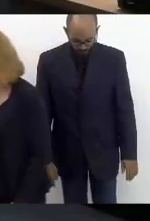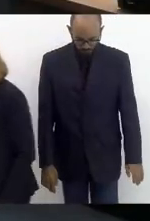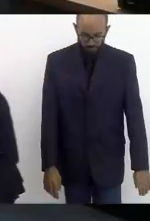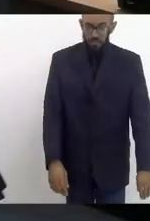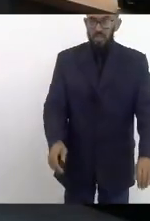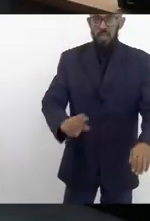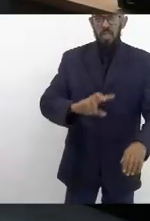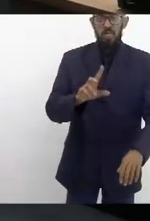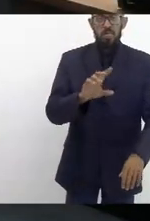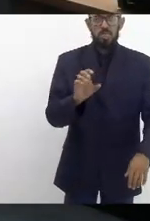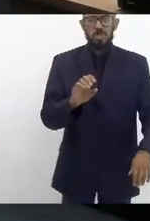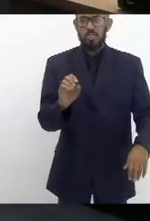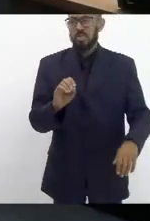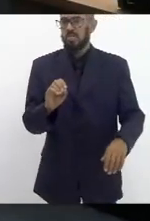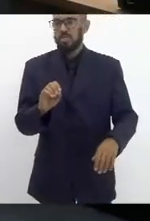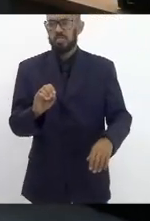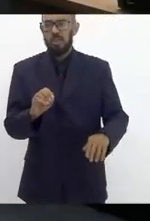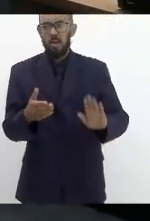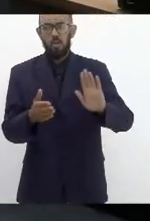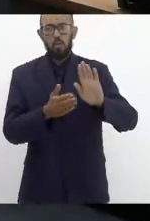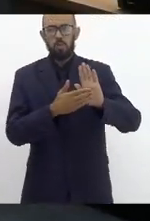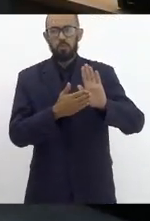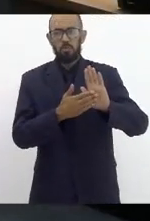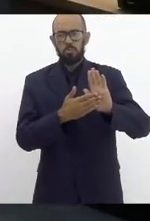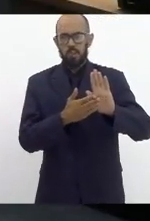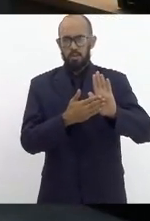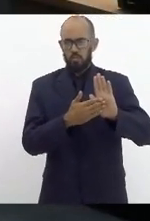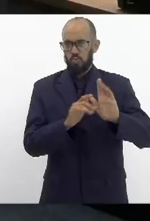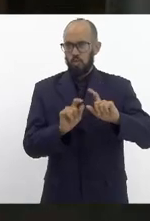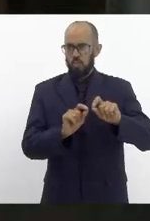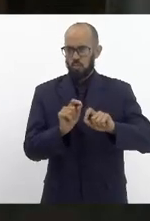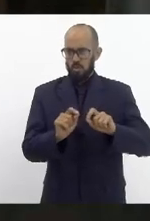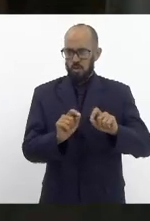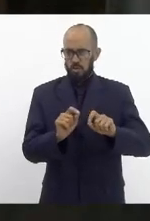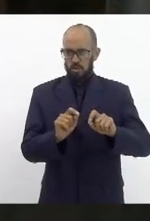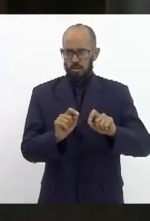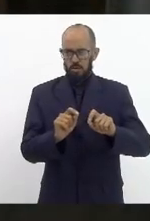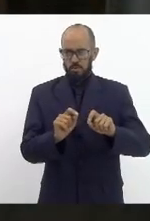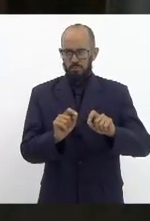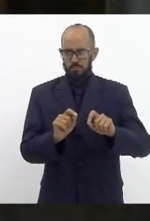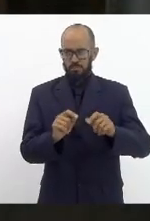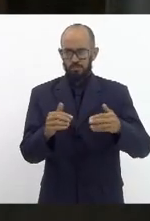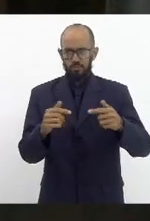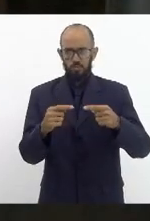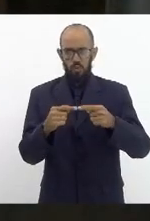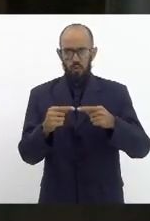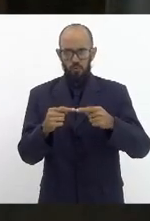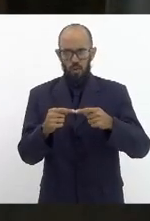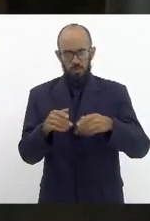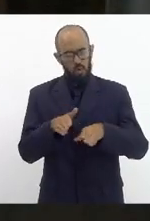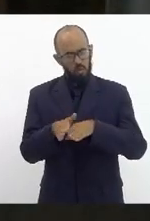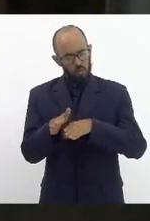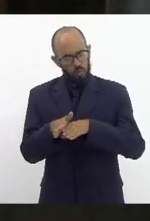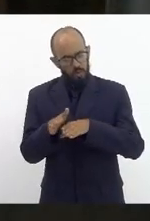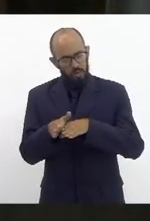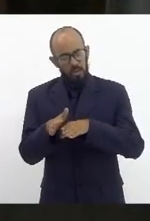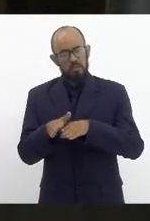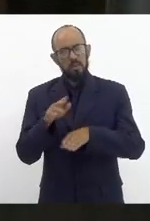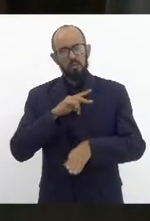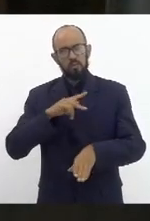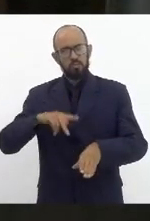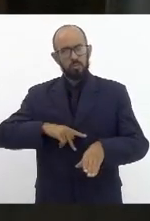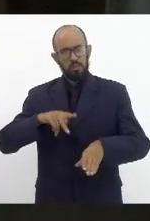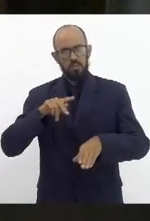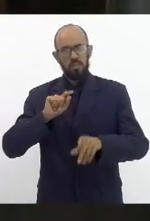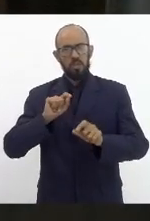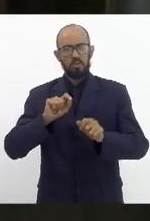Não me comprometo em, segundo a orientação dos presidentes, a fazer